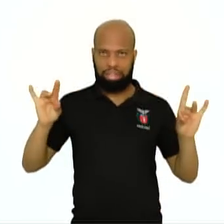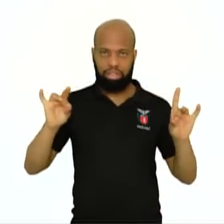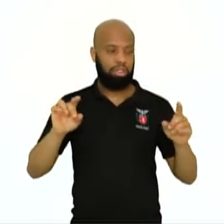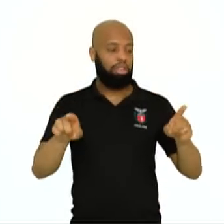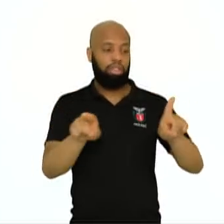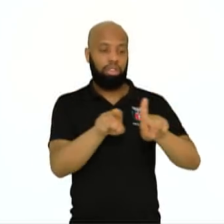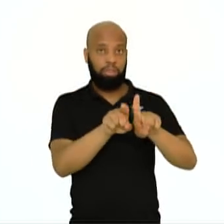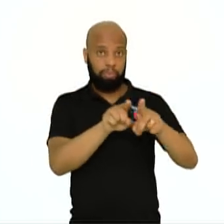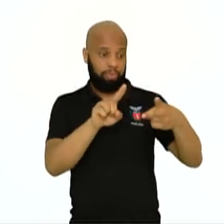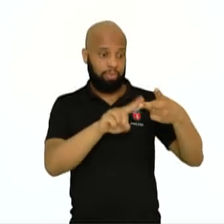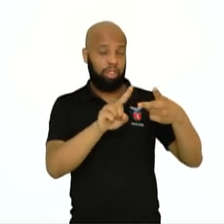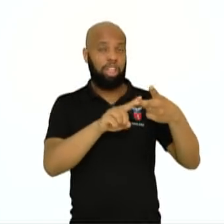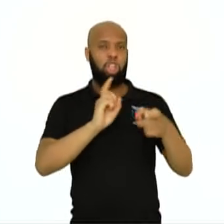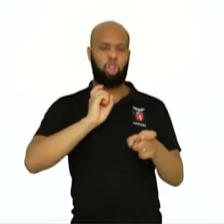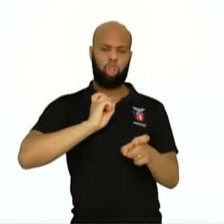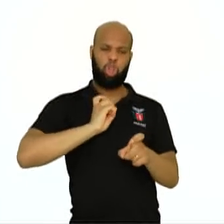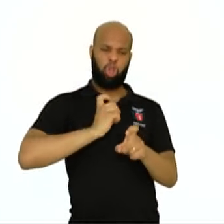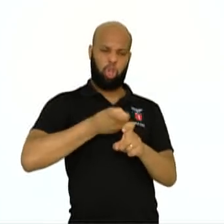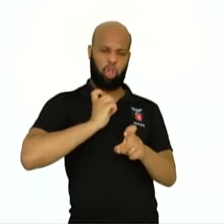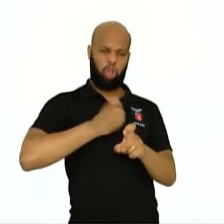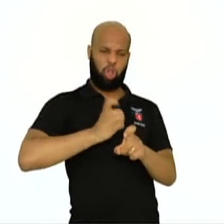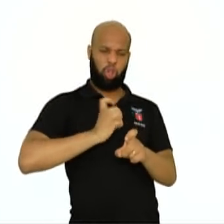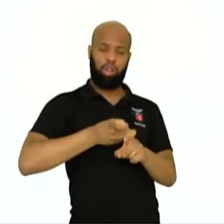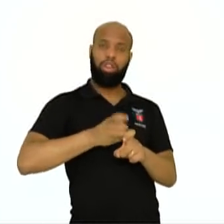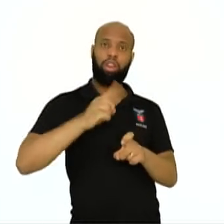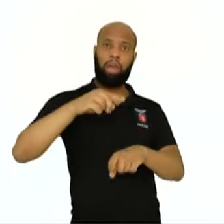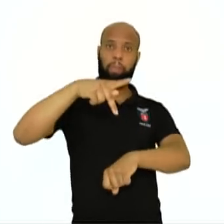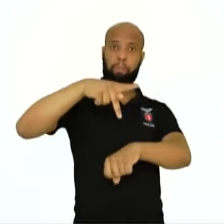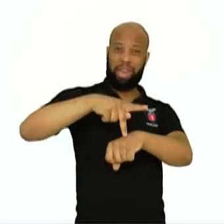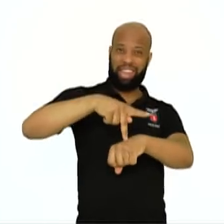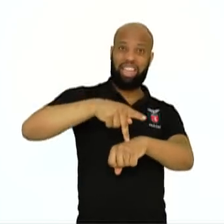relembrar? Aproximadamente